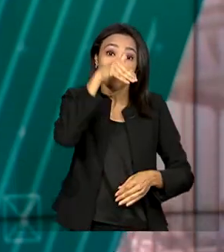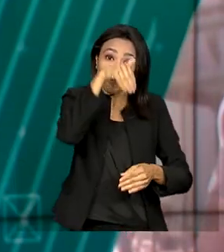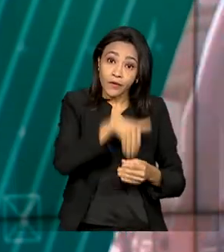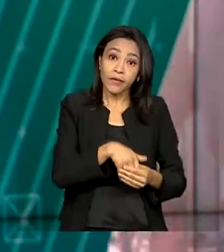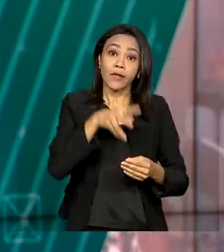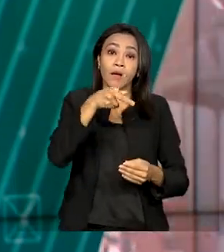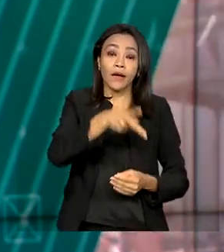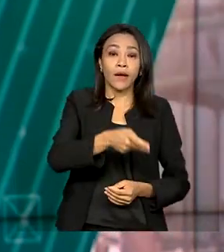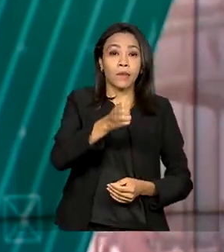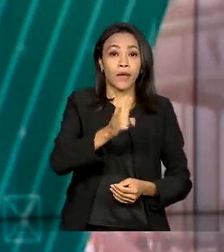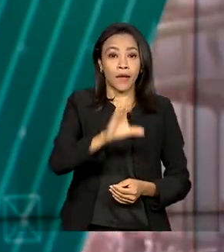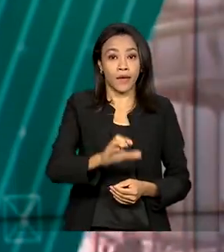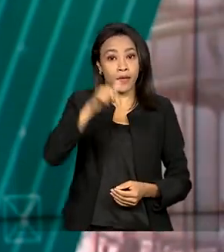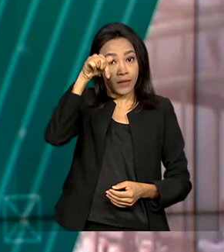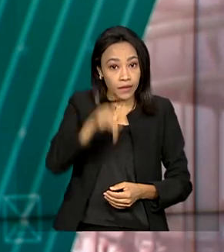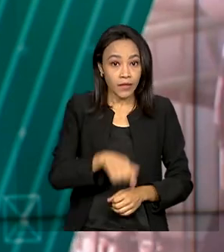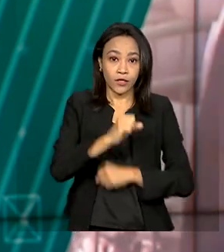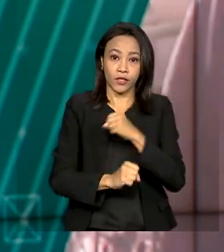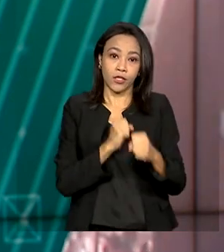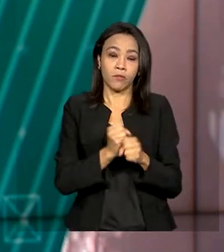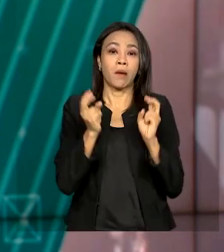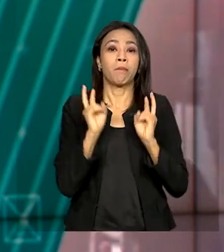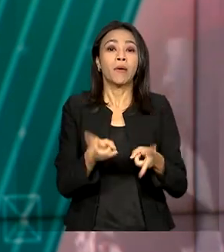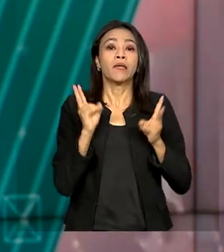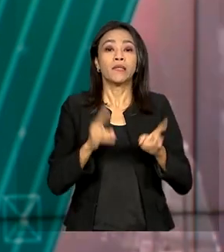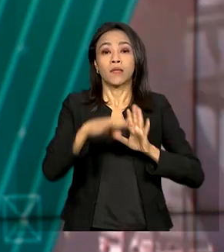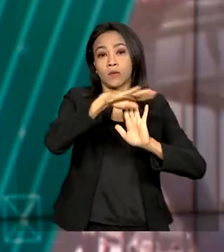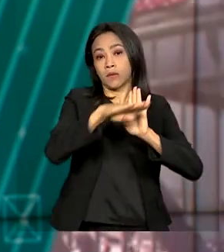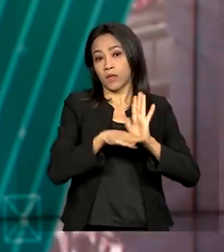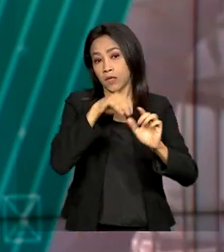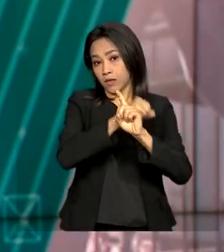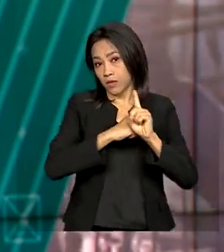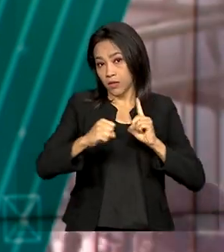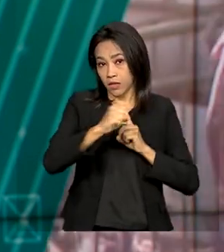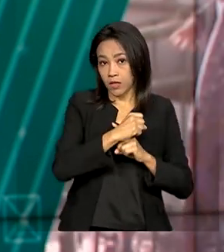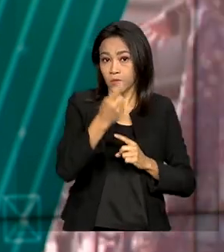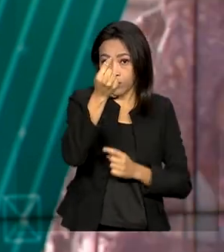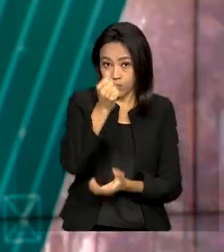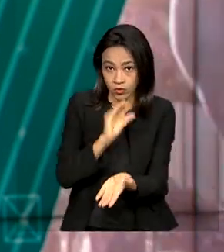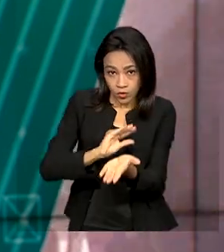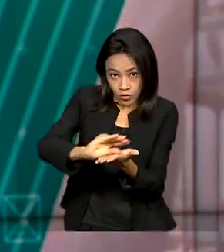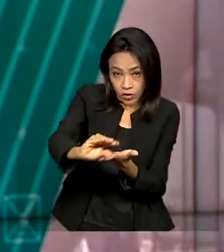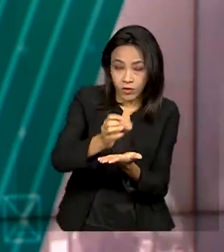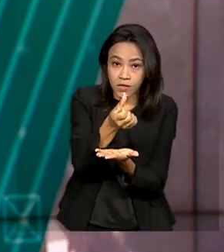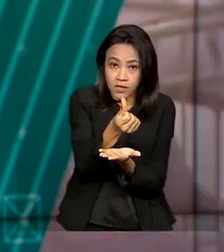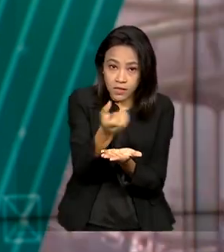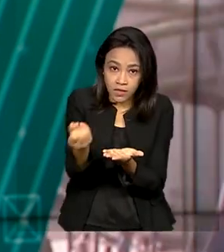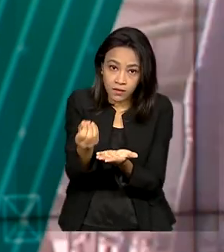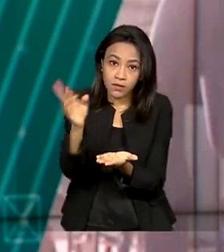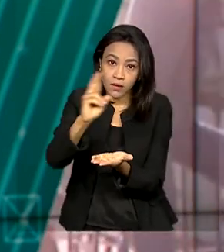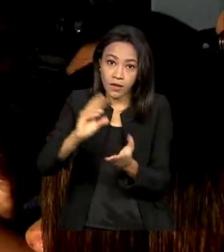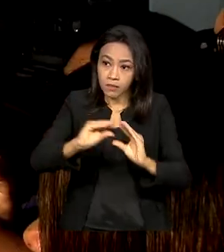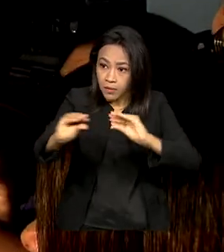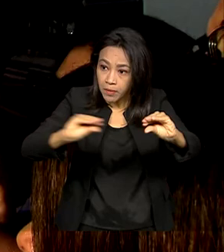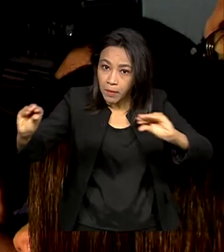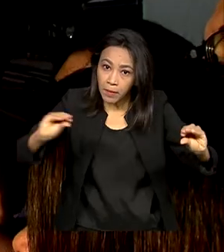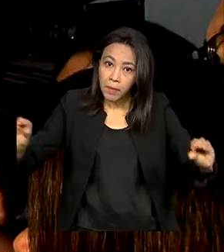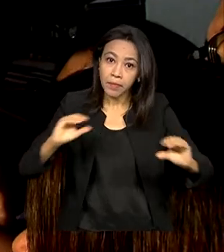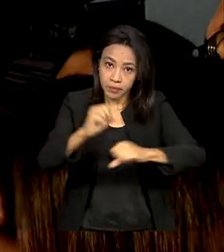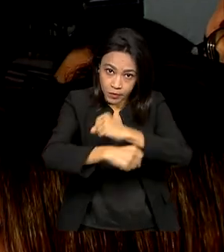para a manutenção de programas sociais como de transferência de renda no valor de r$ 600 no ano que vem